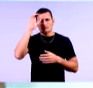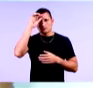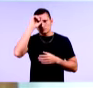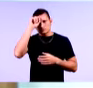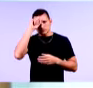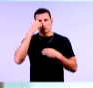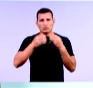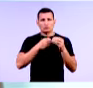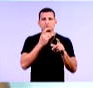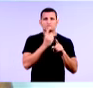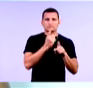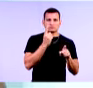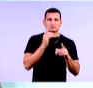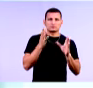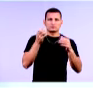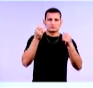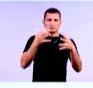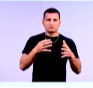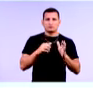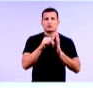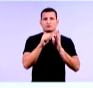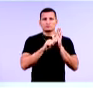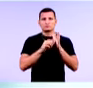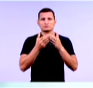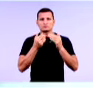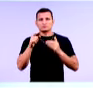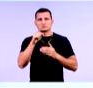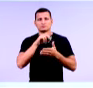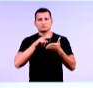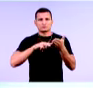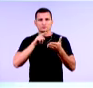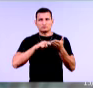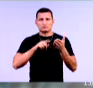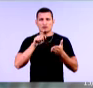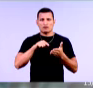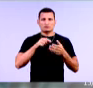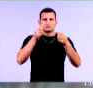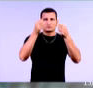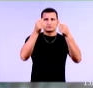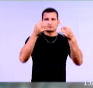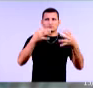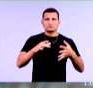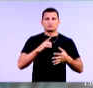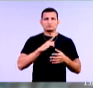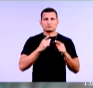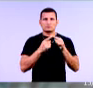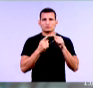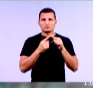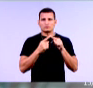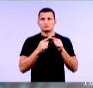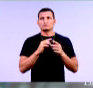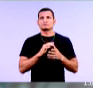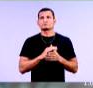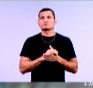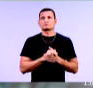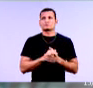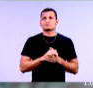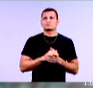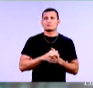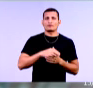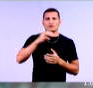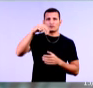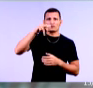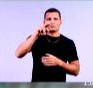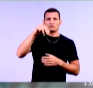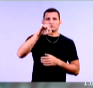isso. Aquele artigo que eu pedi para vocês lerem, né, é justamente sobre isso. Ó, é justamente sobre isso que se tratava o mundo das